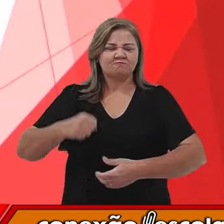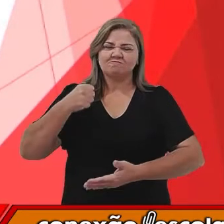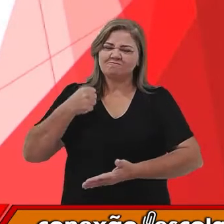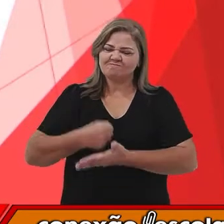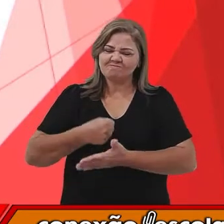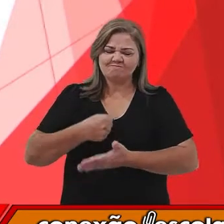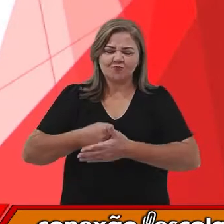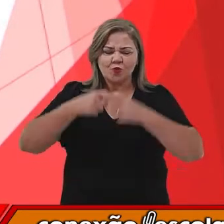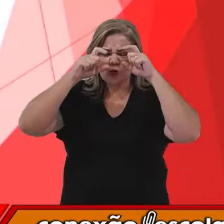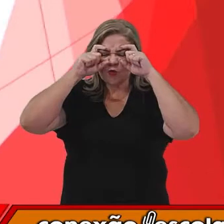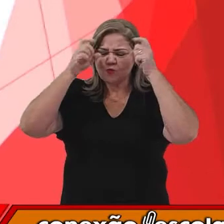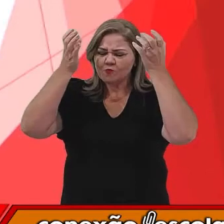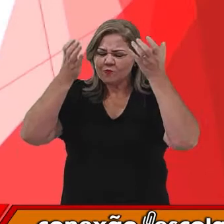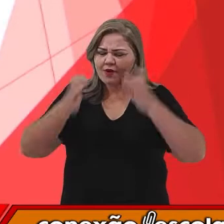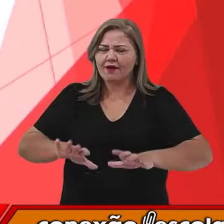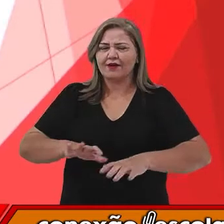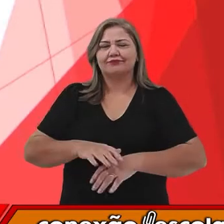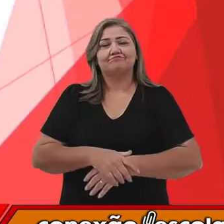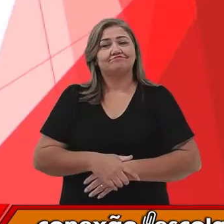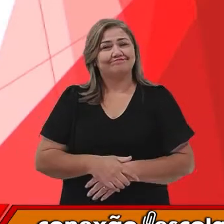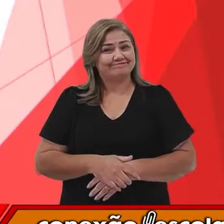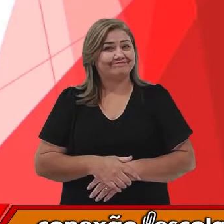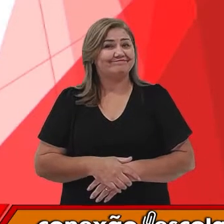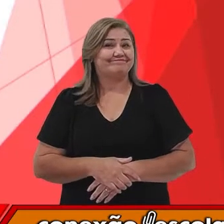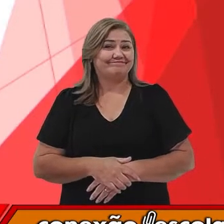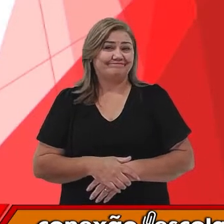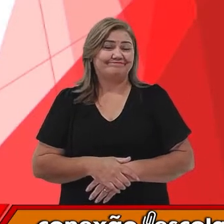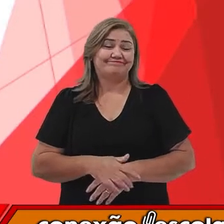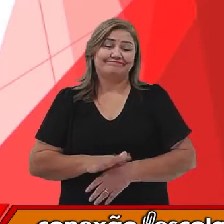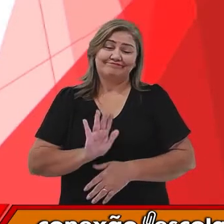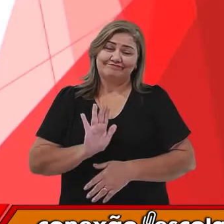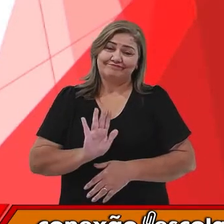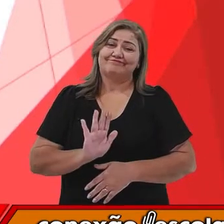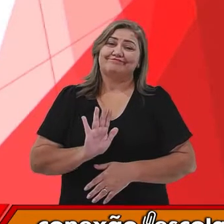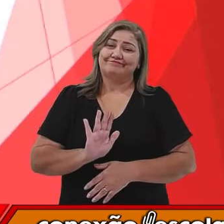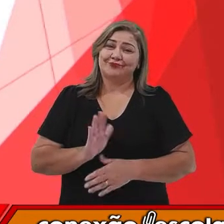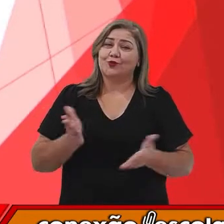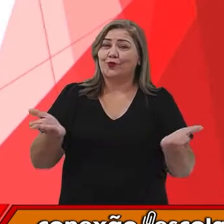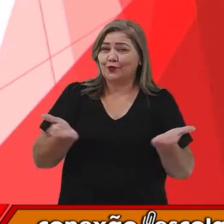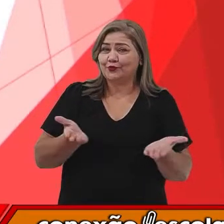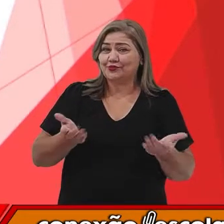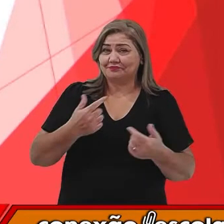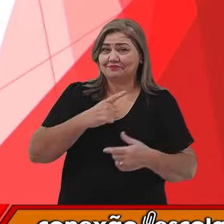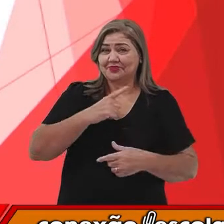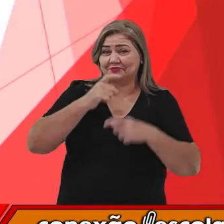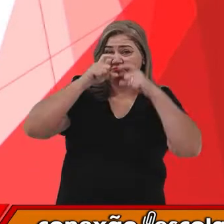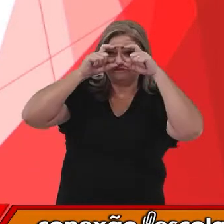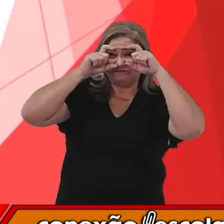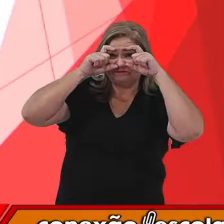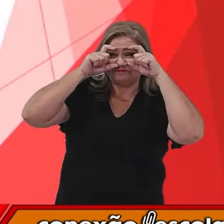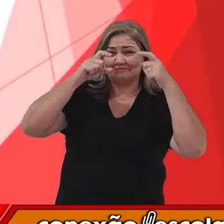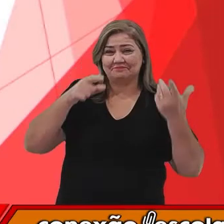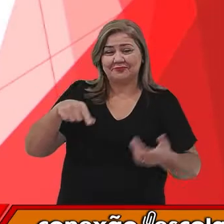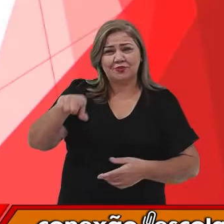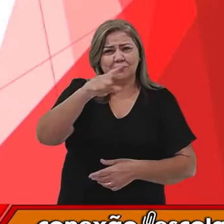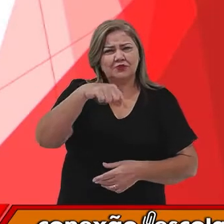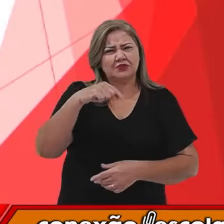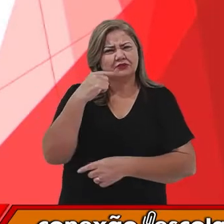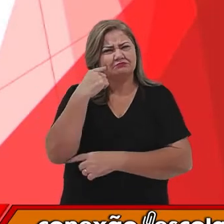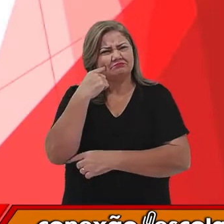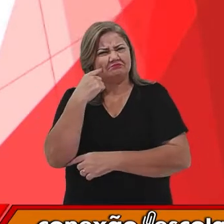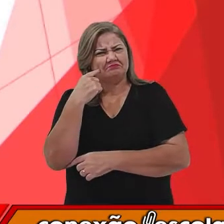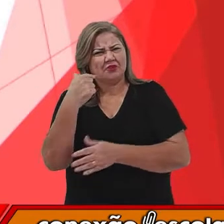está acabado, eu dizia. Bem, hoje uso óculos. Vocês